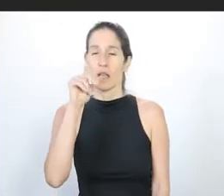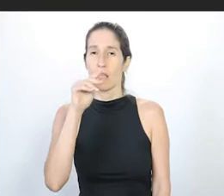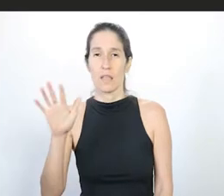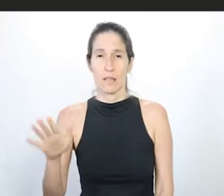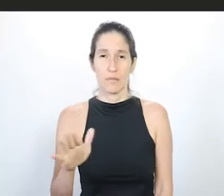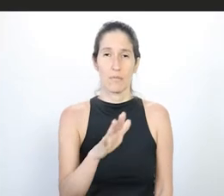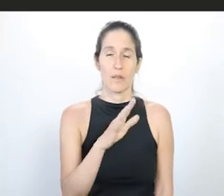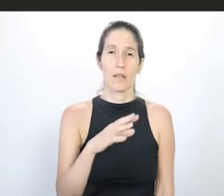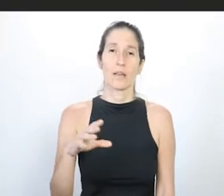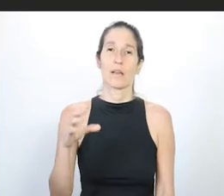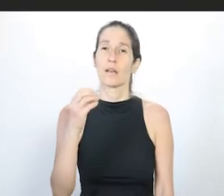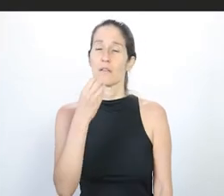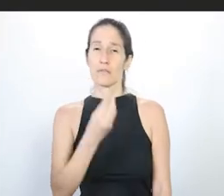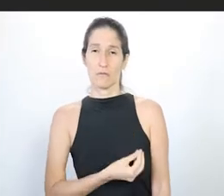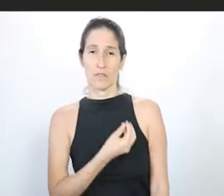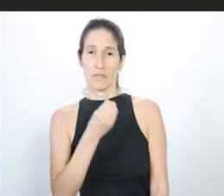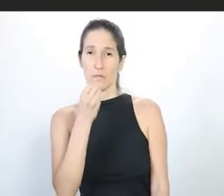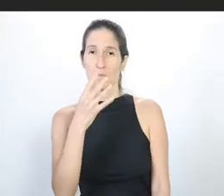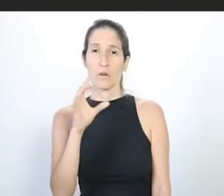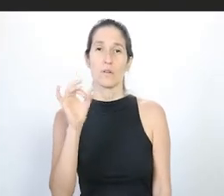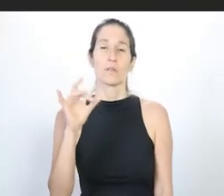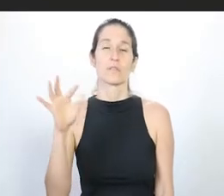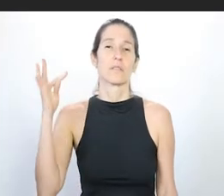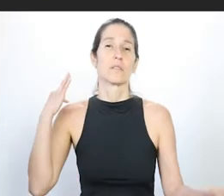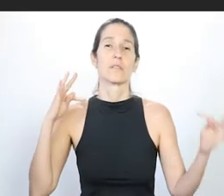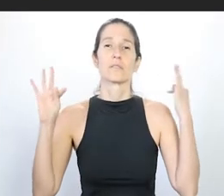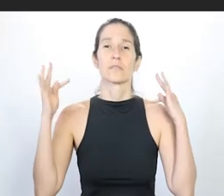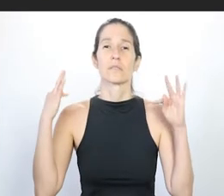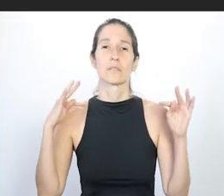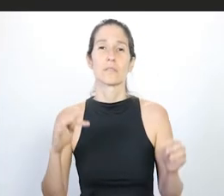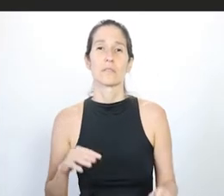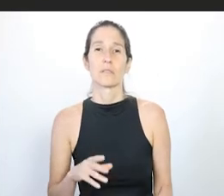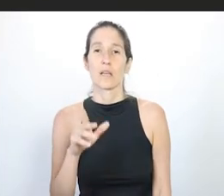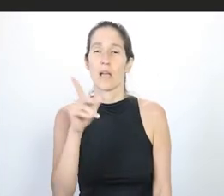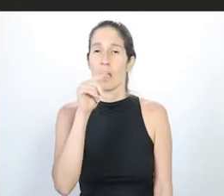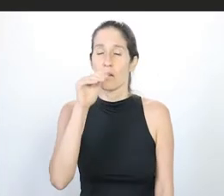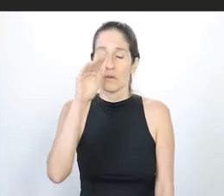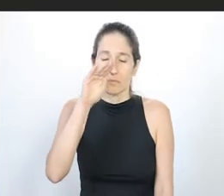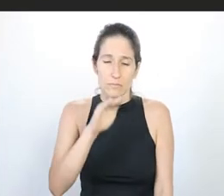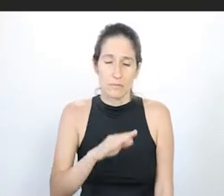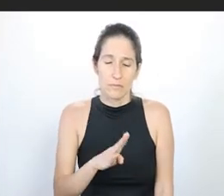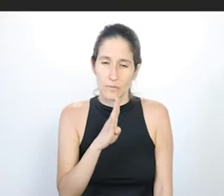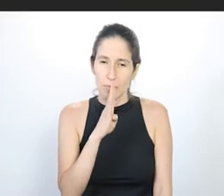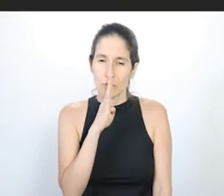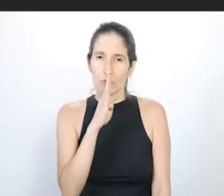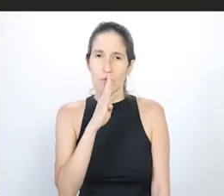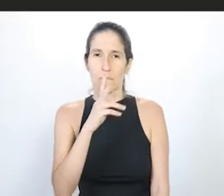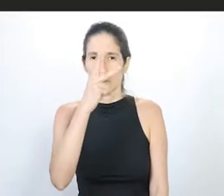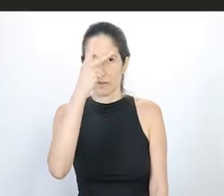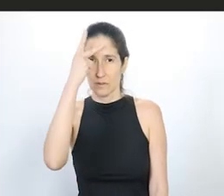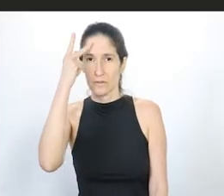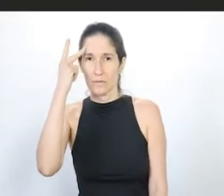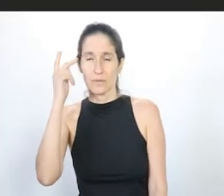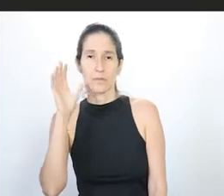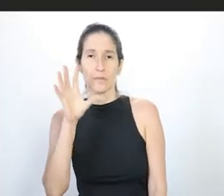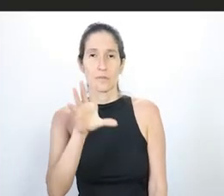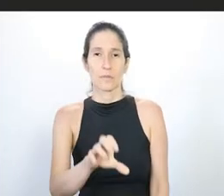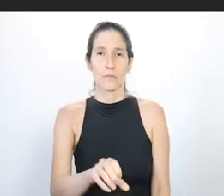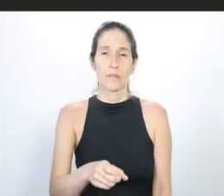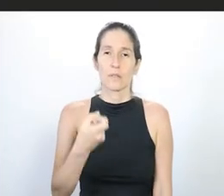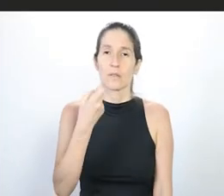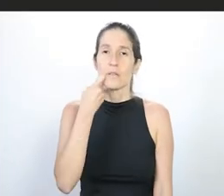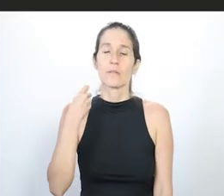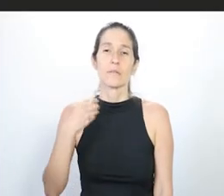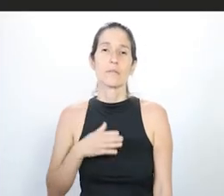Na maré morta, cada cá faz seu viveiro pra pegar o peixe da